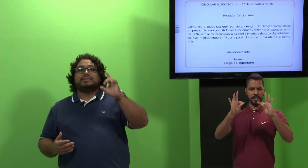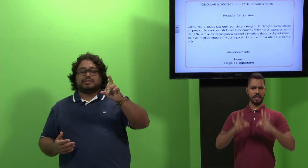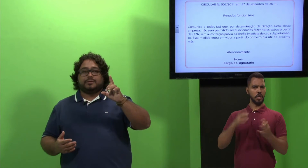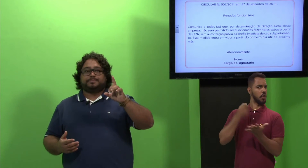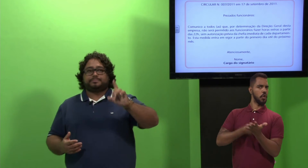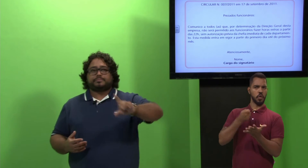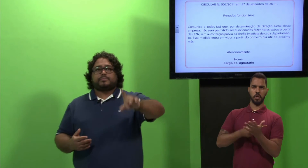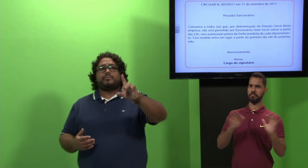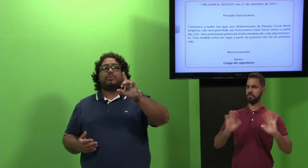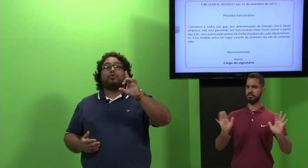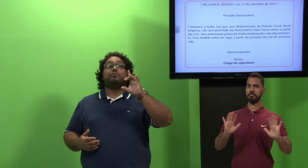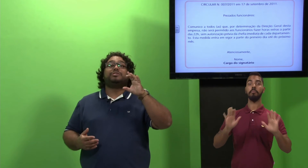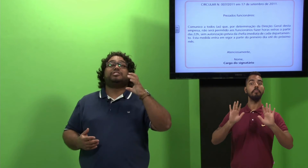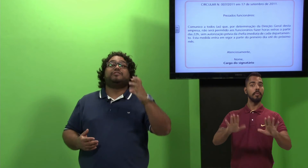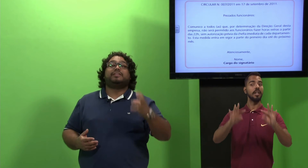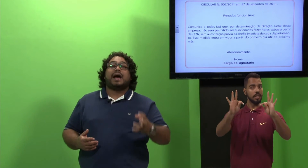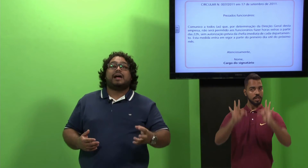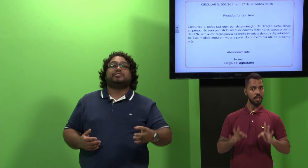a clareza,